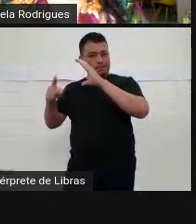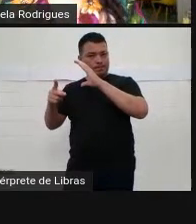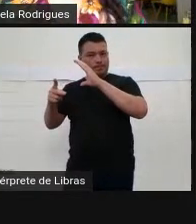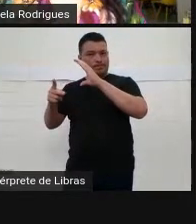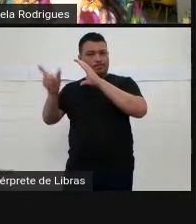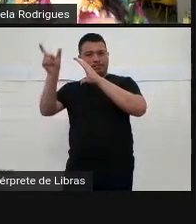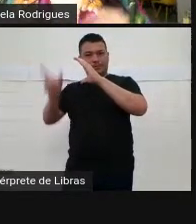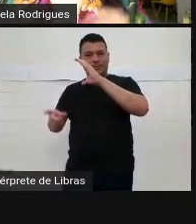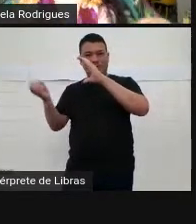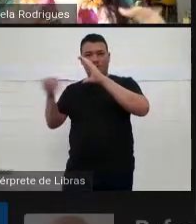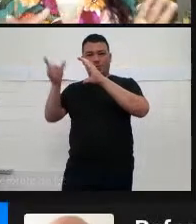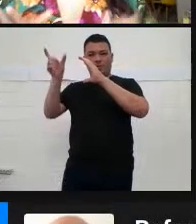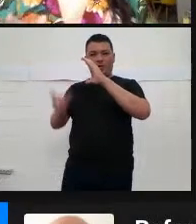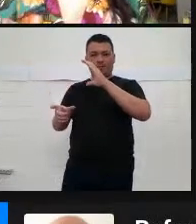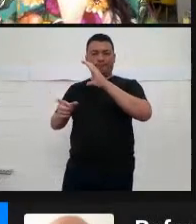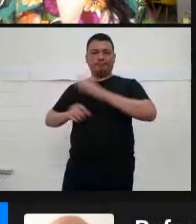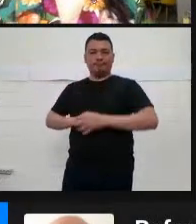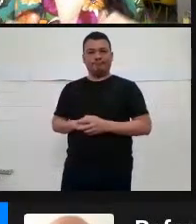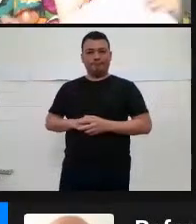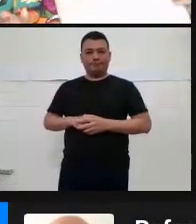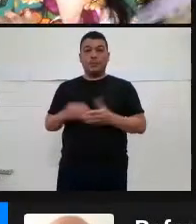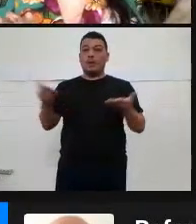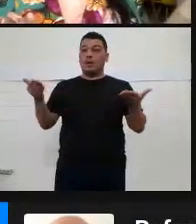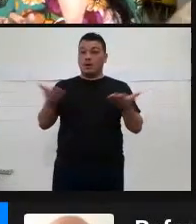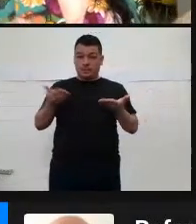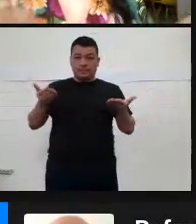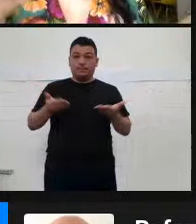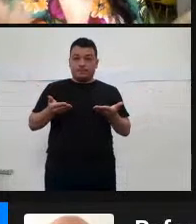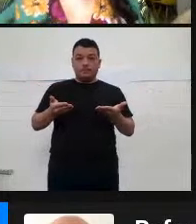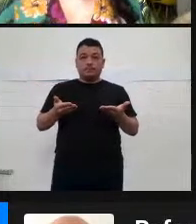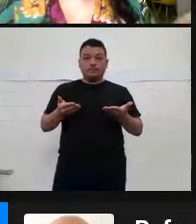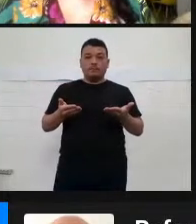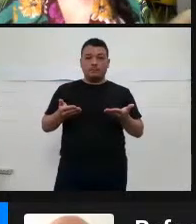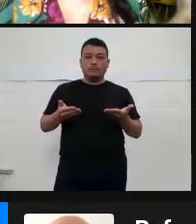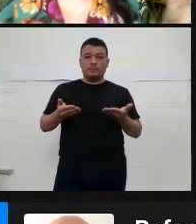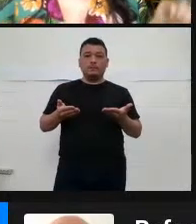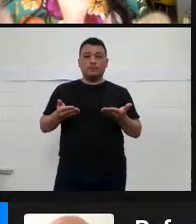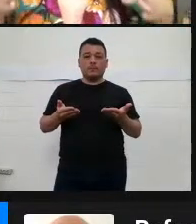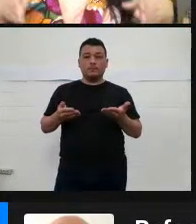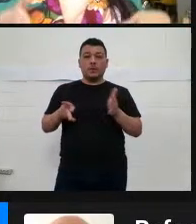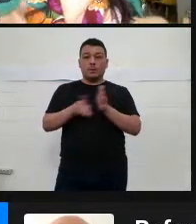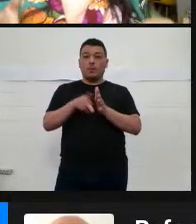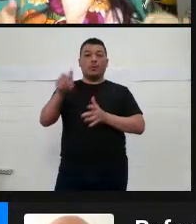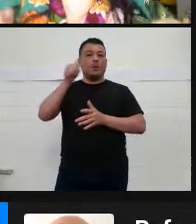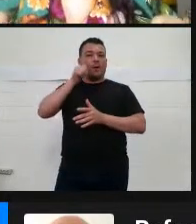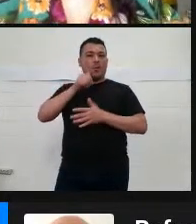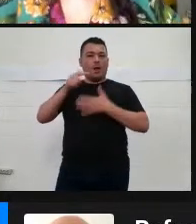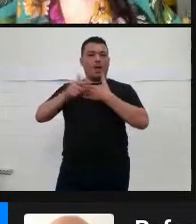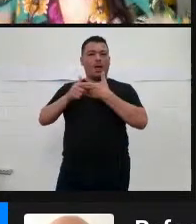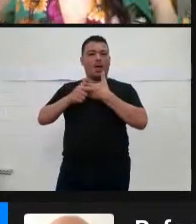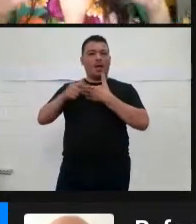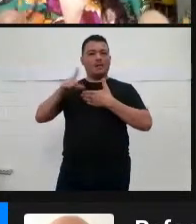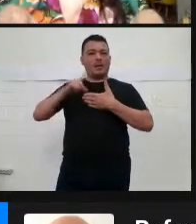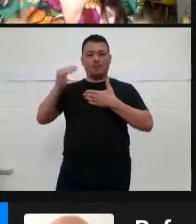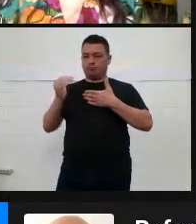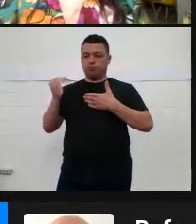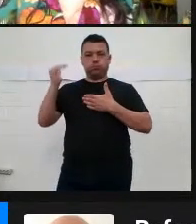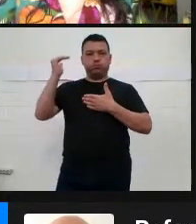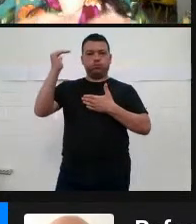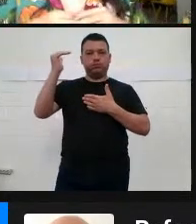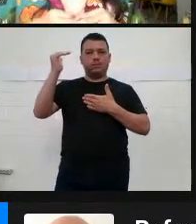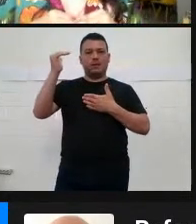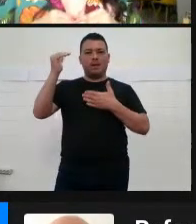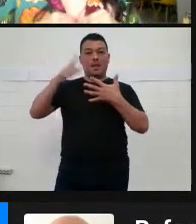desse novo sujeito. E é nesse momento que a função do feminino passa a ser